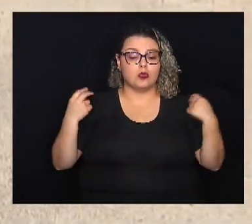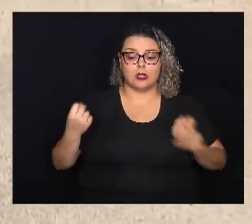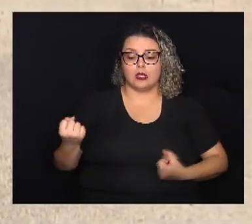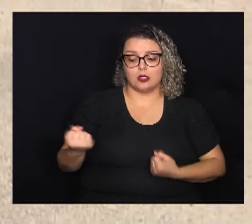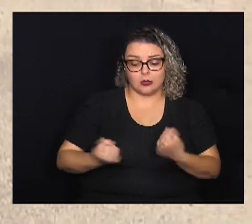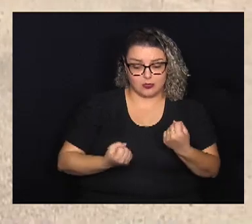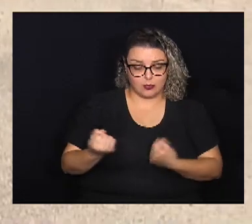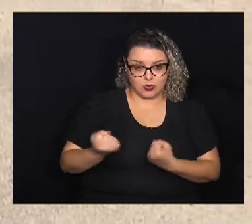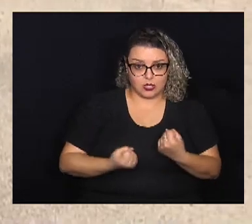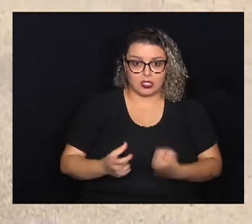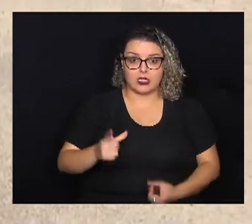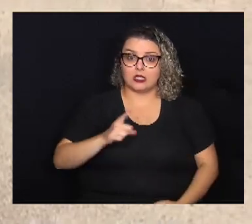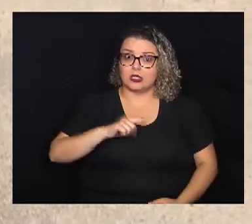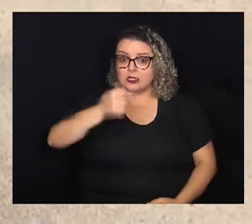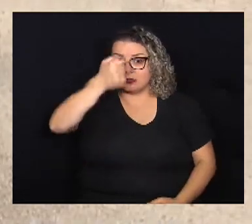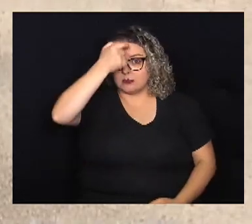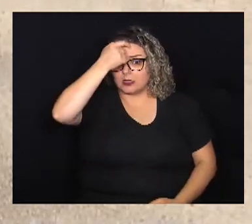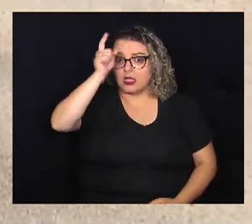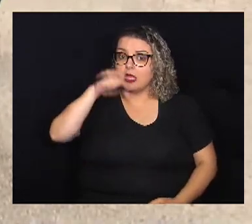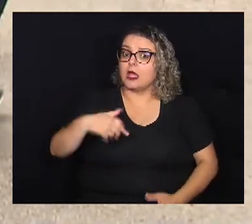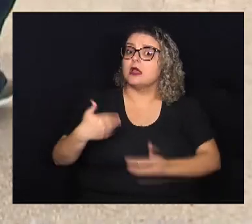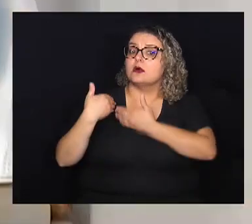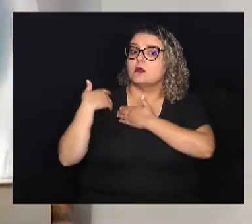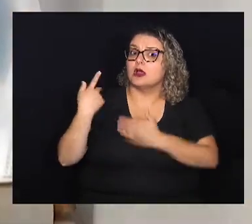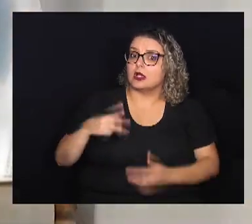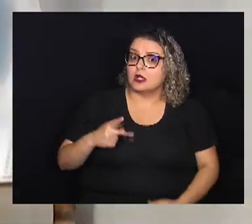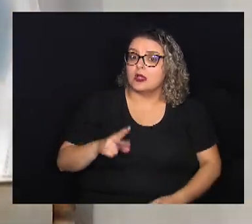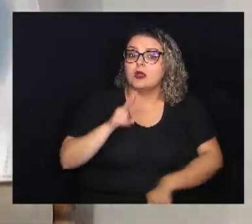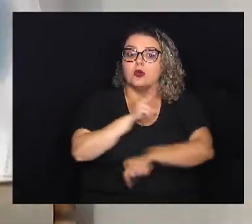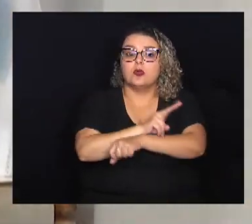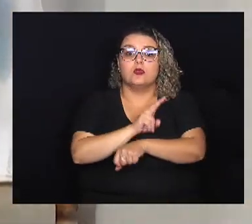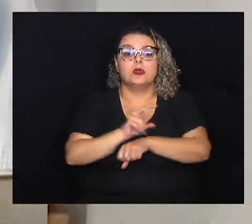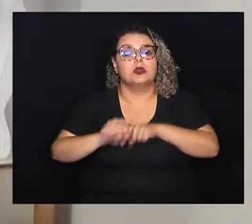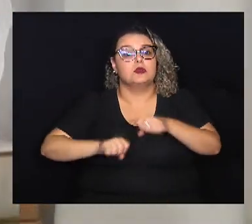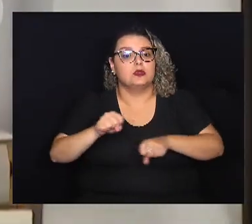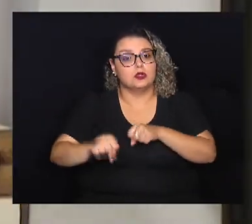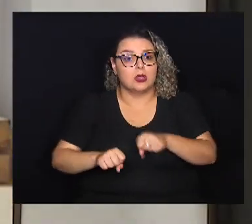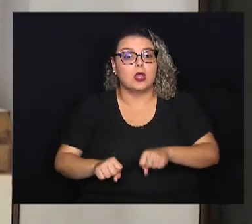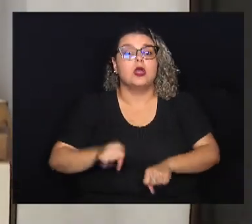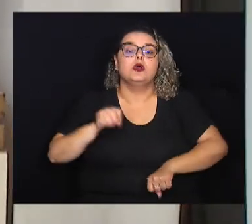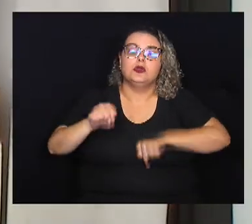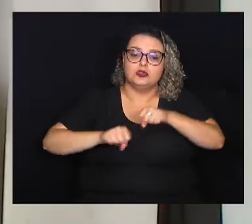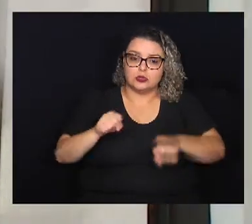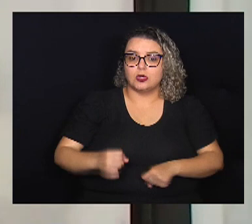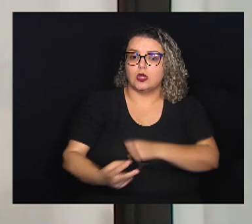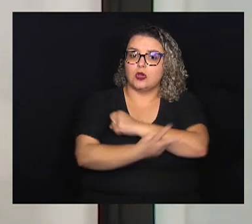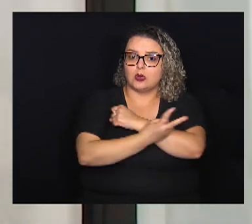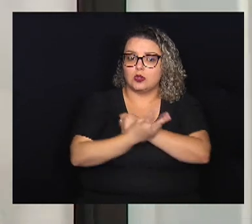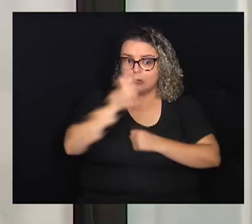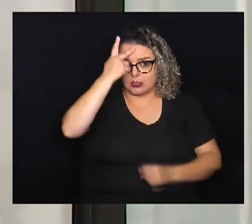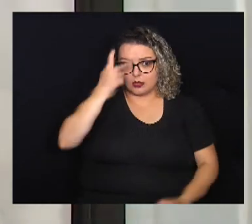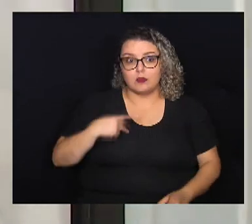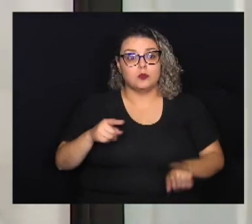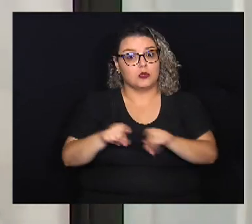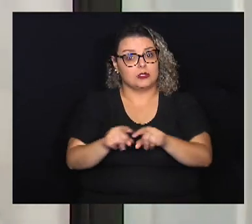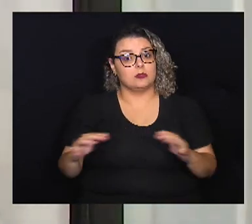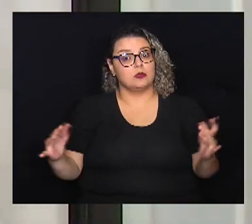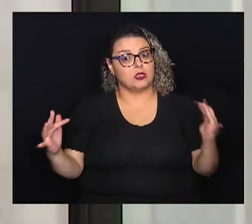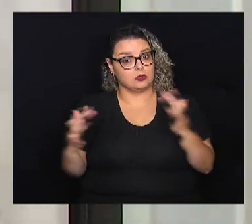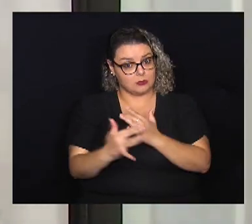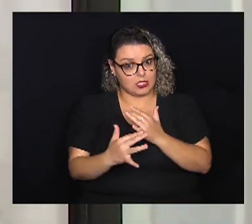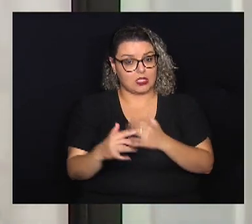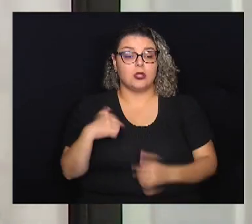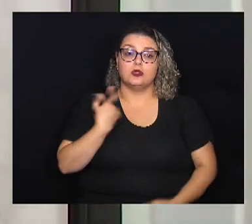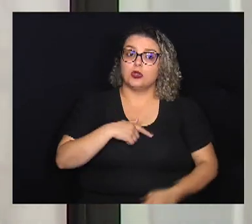deve ter em mente que é responsabilidade dele cuidar do ciclista. E o ciclista deve cuidar de si mesmo e do pedestre. Além disso, a gente